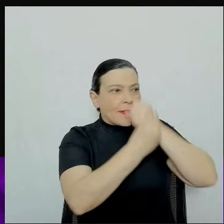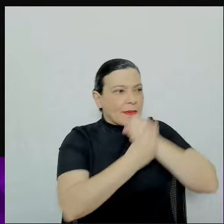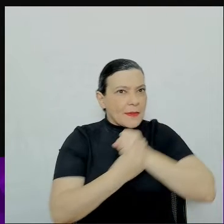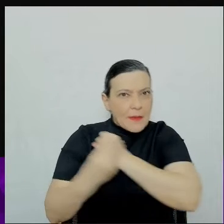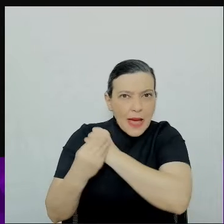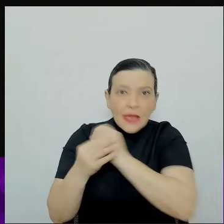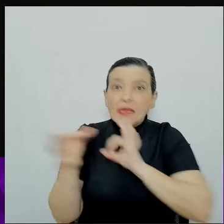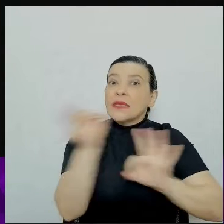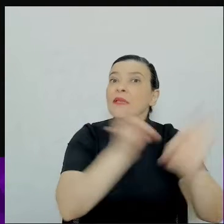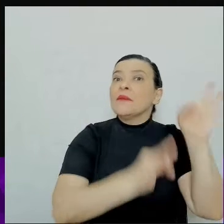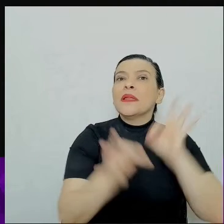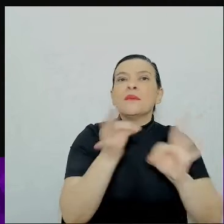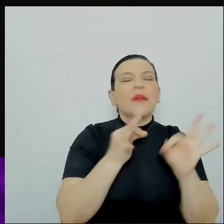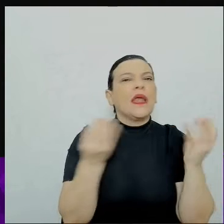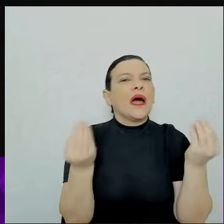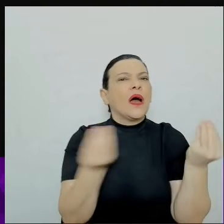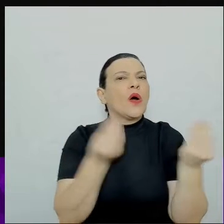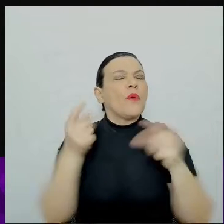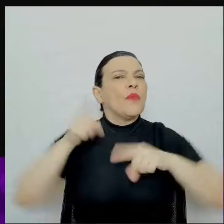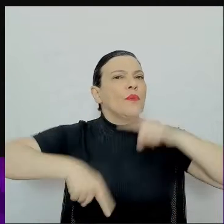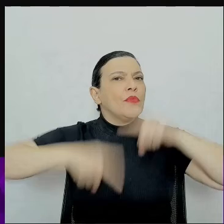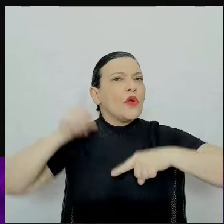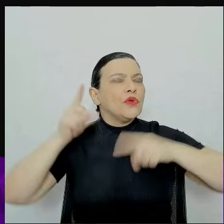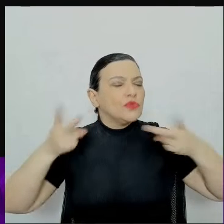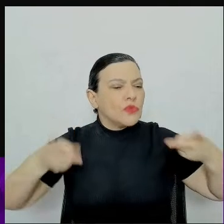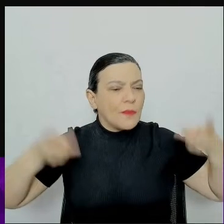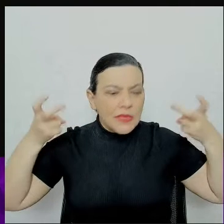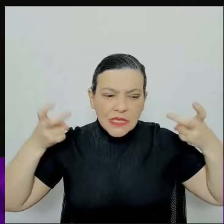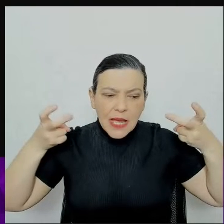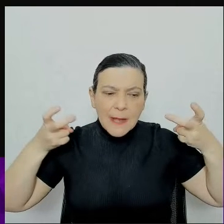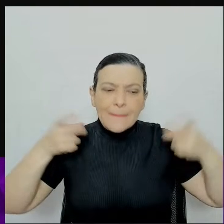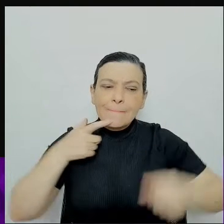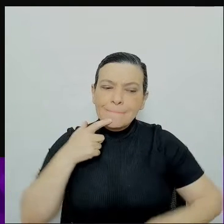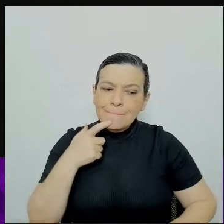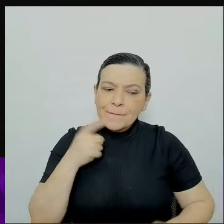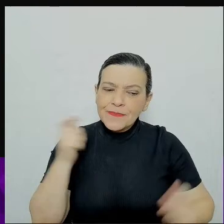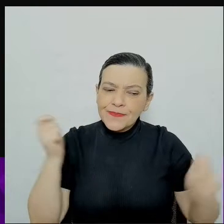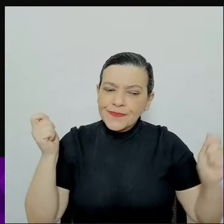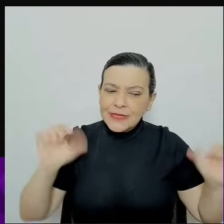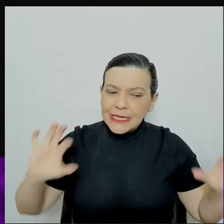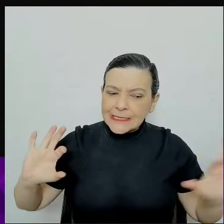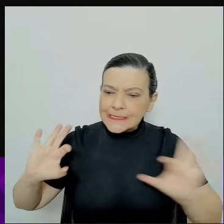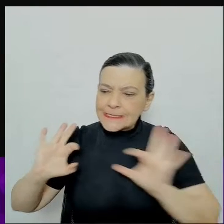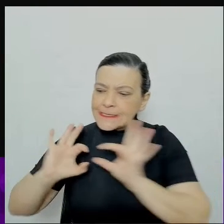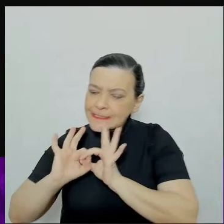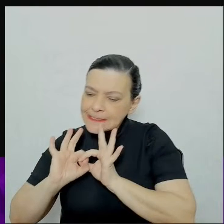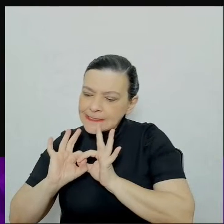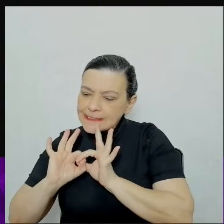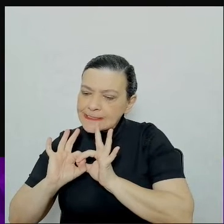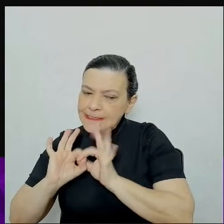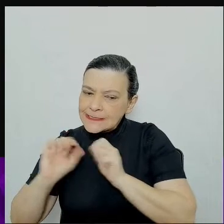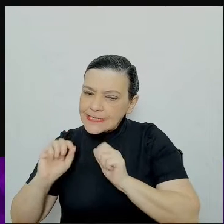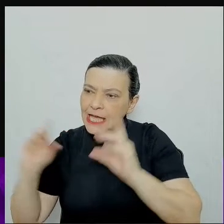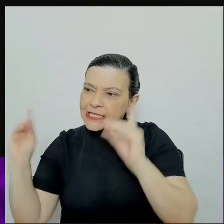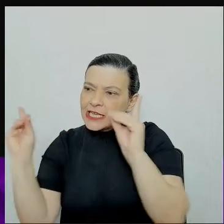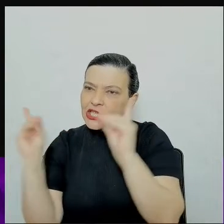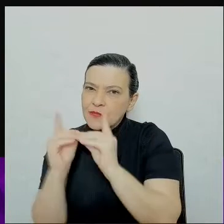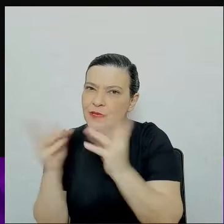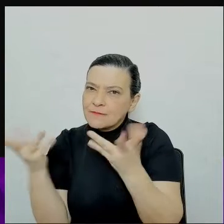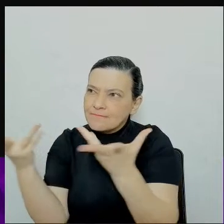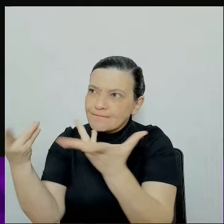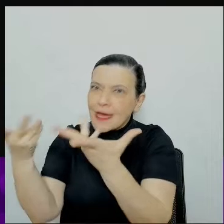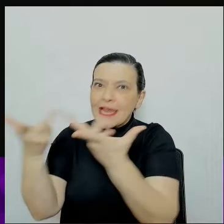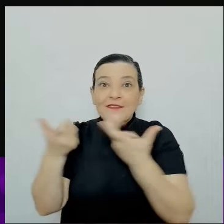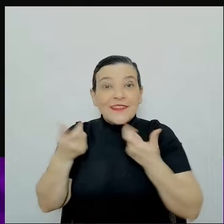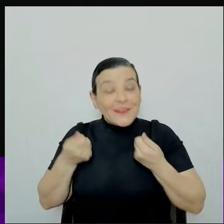gente consegue olhar para esse produto e atrelar ele a um serviço que seja incrível? Então, cada vez mais a